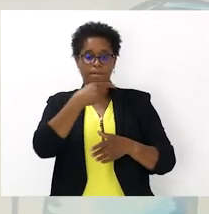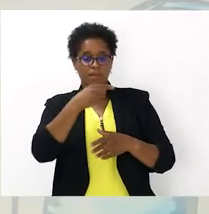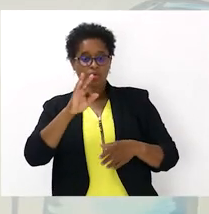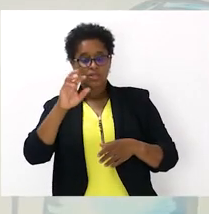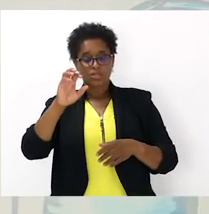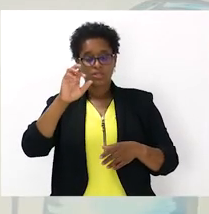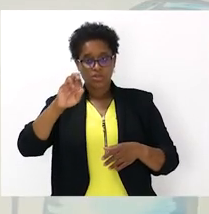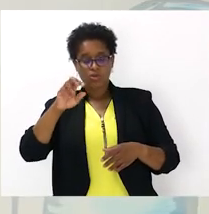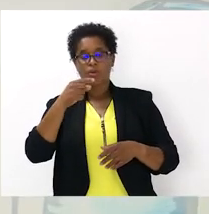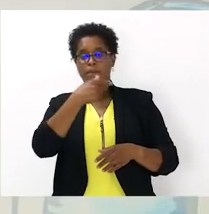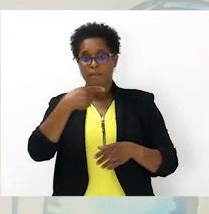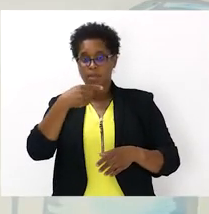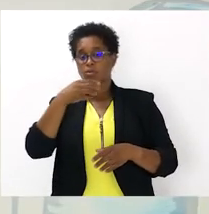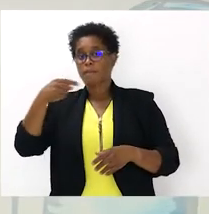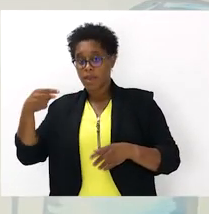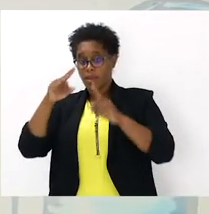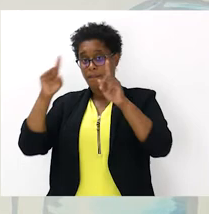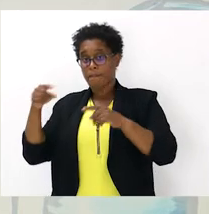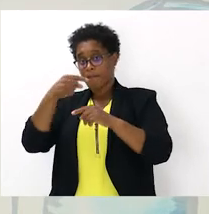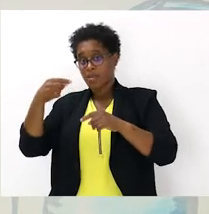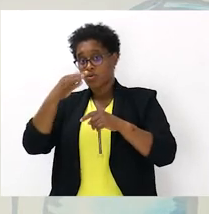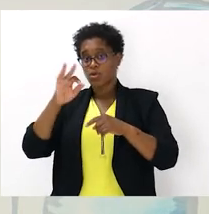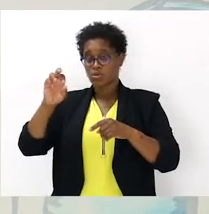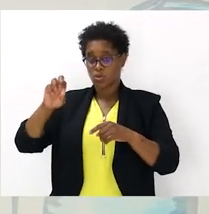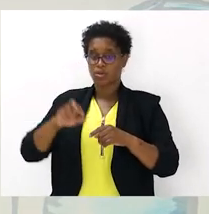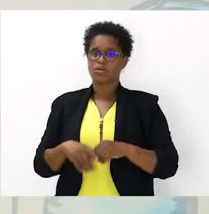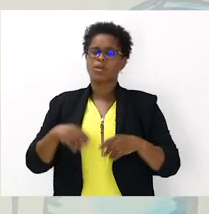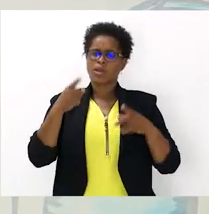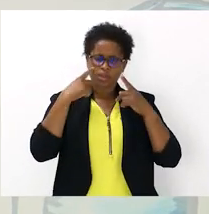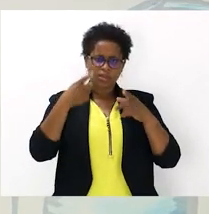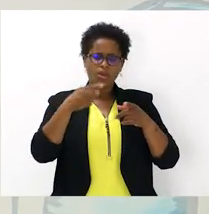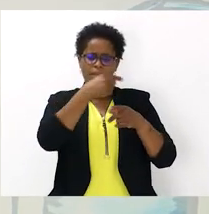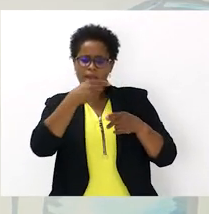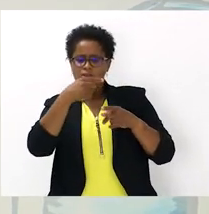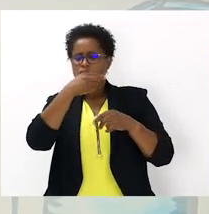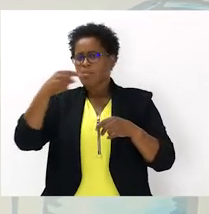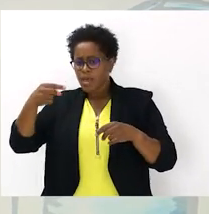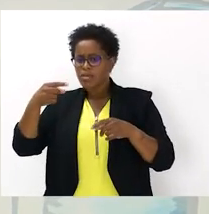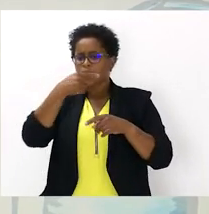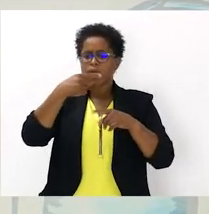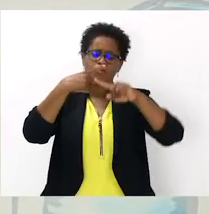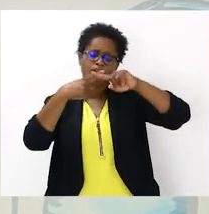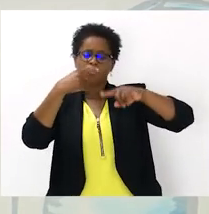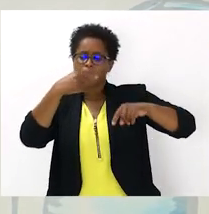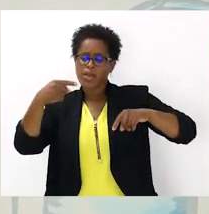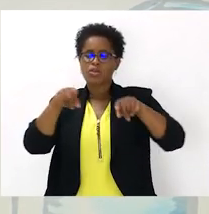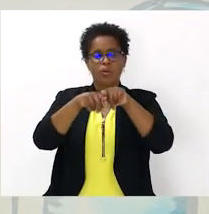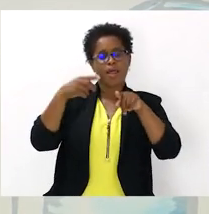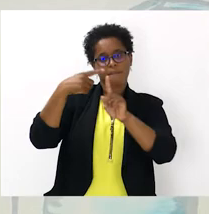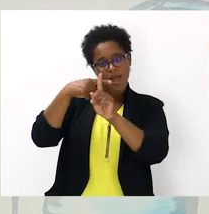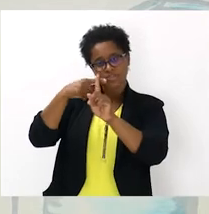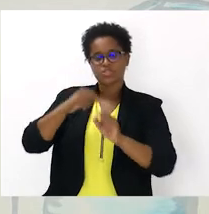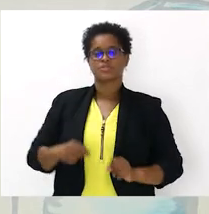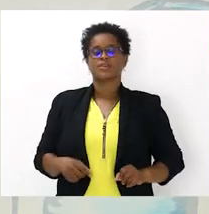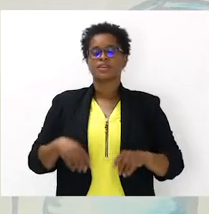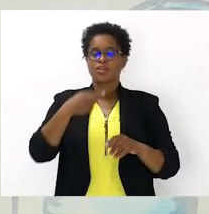45, menos 48. Atenção, menos, menos. Menos vezes menos dá? Dá mais.